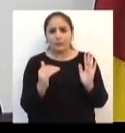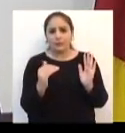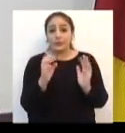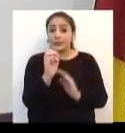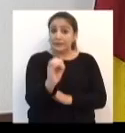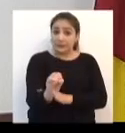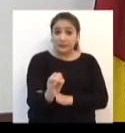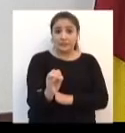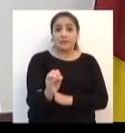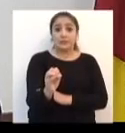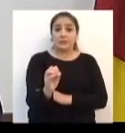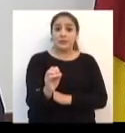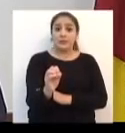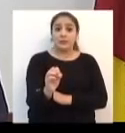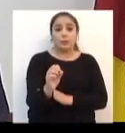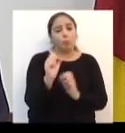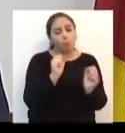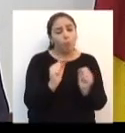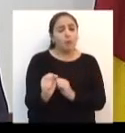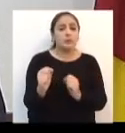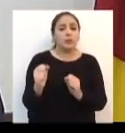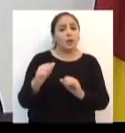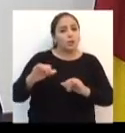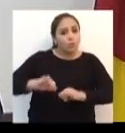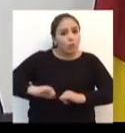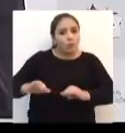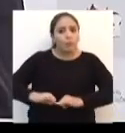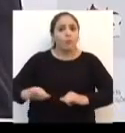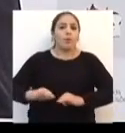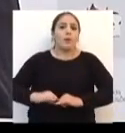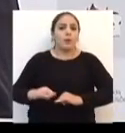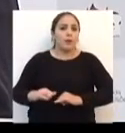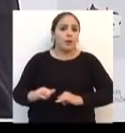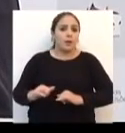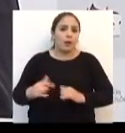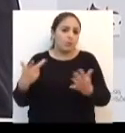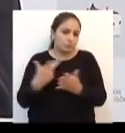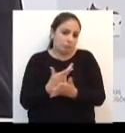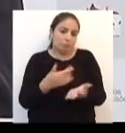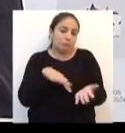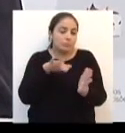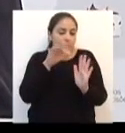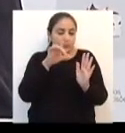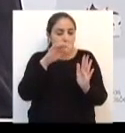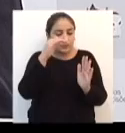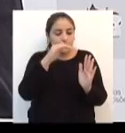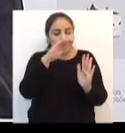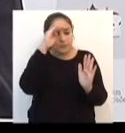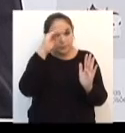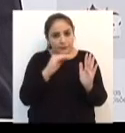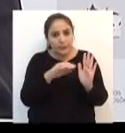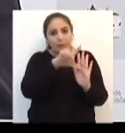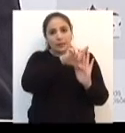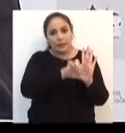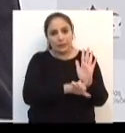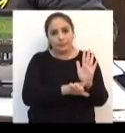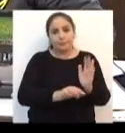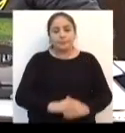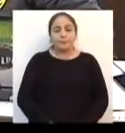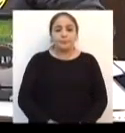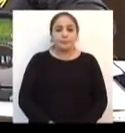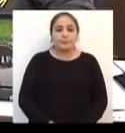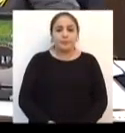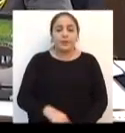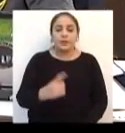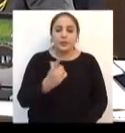eventual inobservância, eles sofrem todos os rigores da lei. A padronização e a legalização do food truck